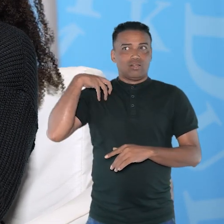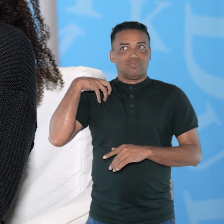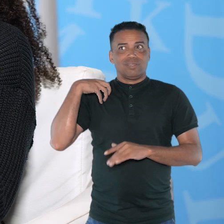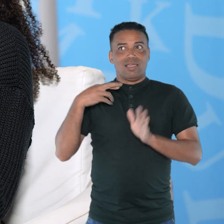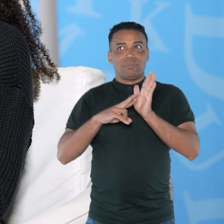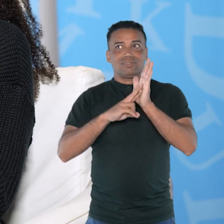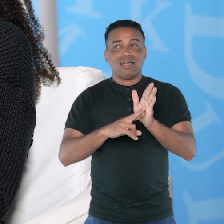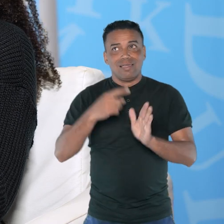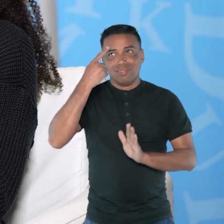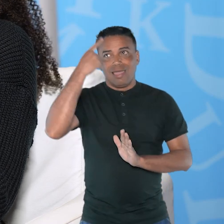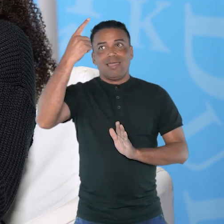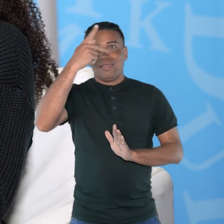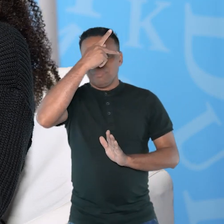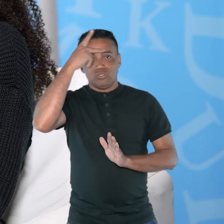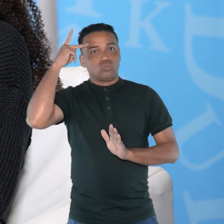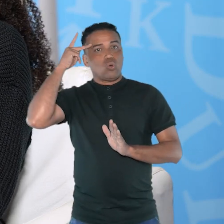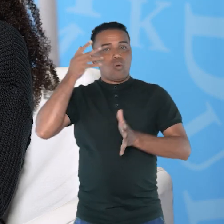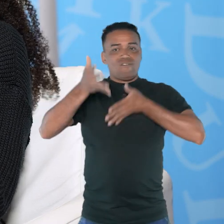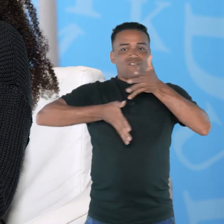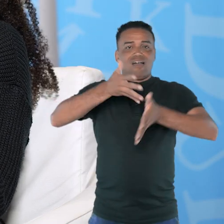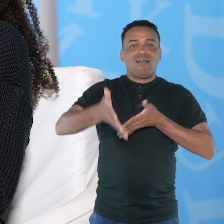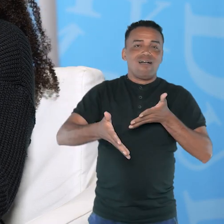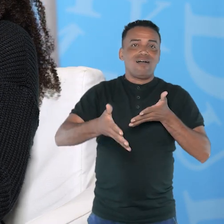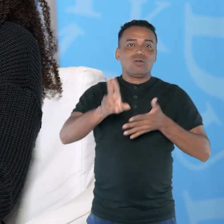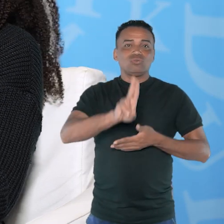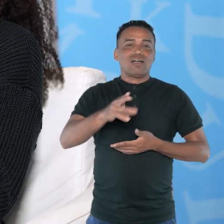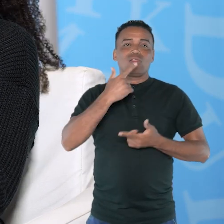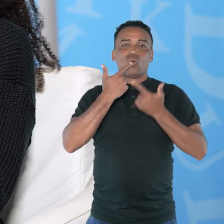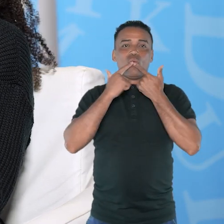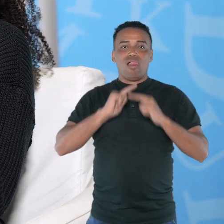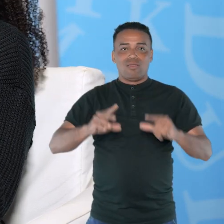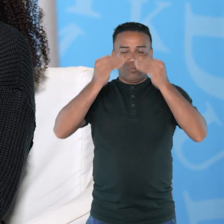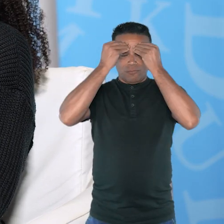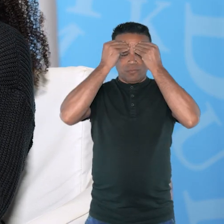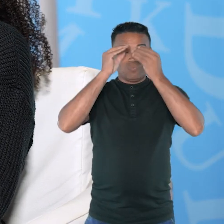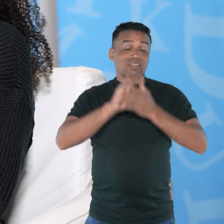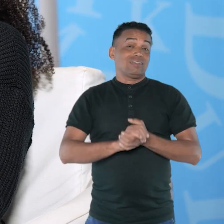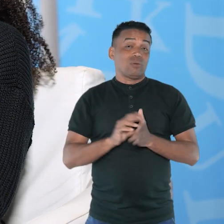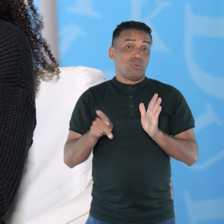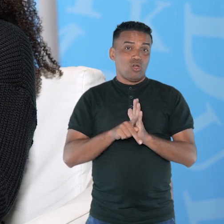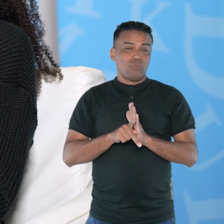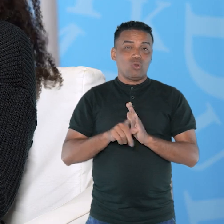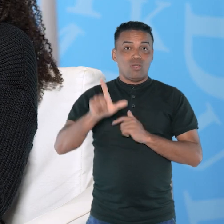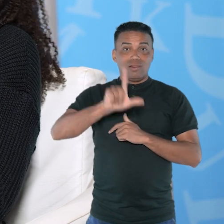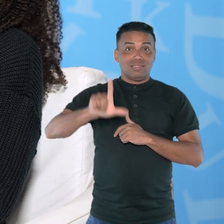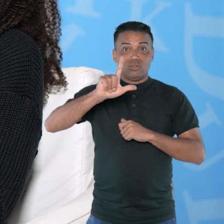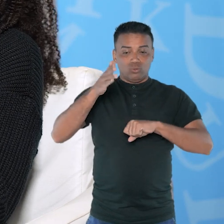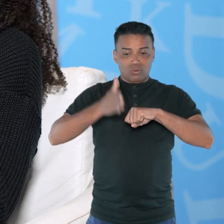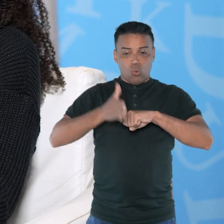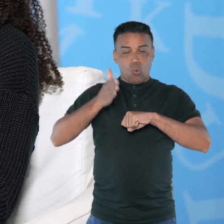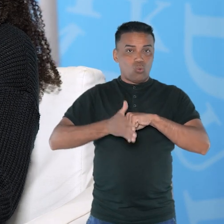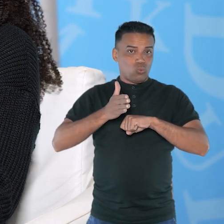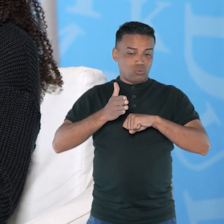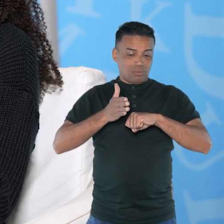o gesto a partir da linguagem. Ela é muito importante. Eu acho que na literatura contemporânea, mas eu estou dando uma viajada aqui, mas na literatura contemporânea, por